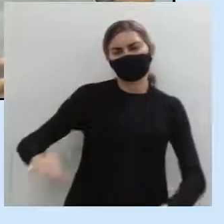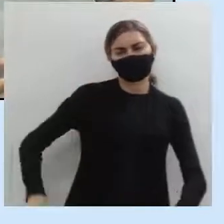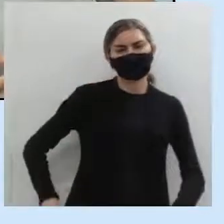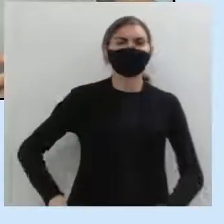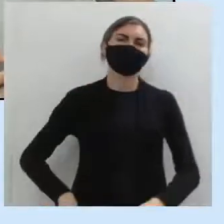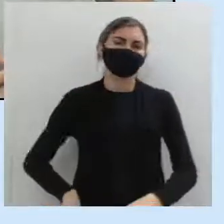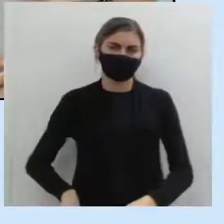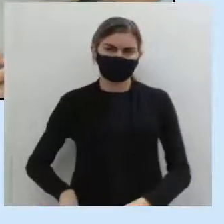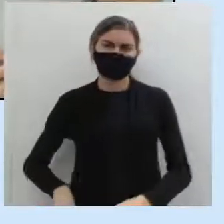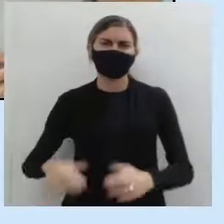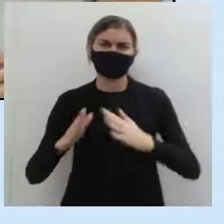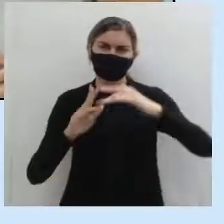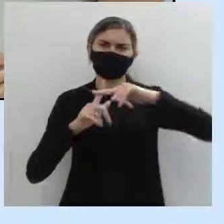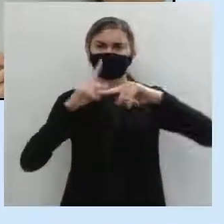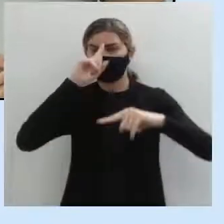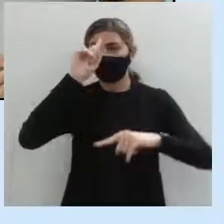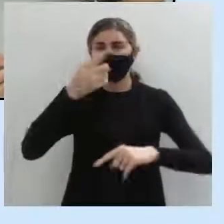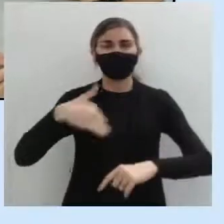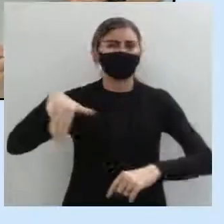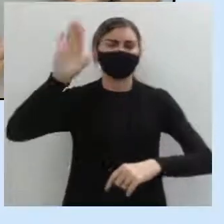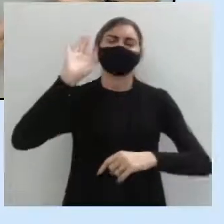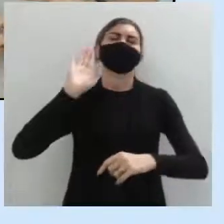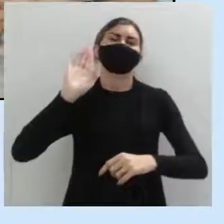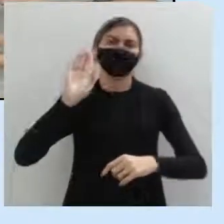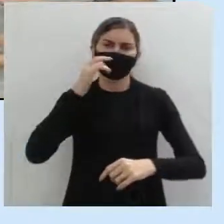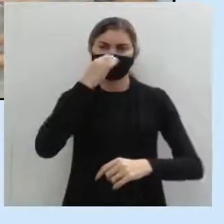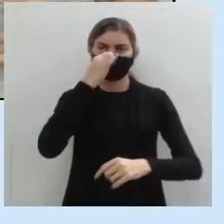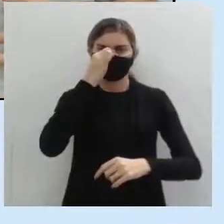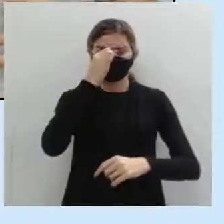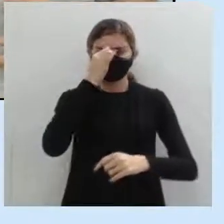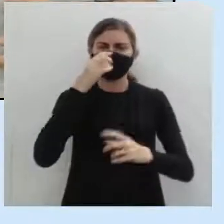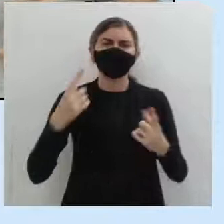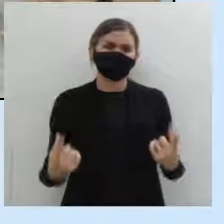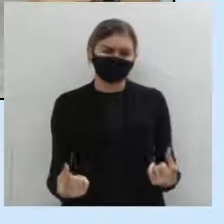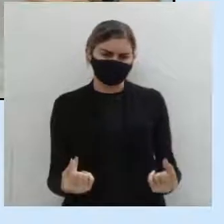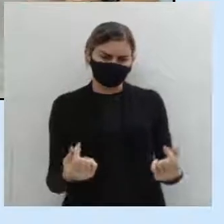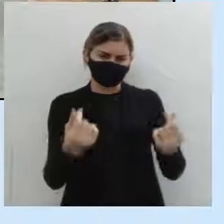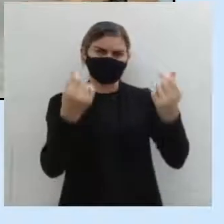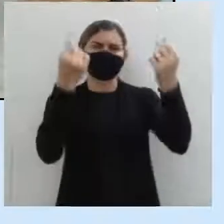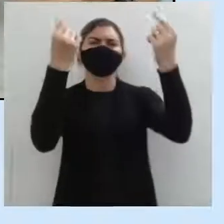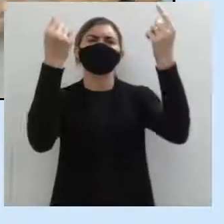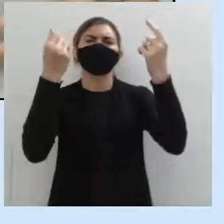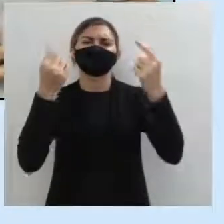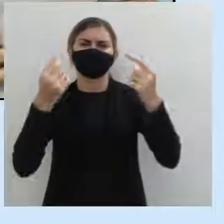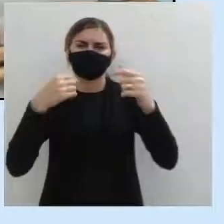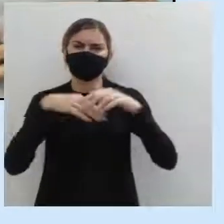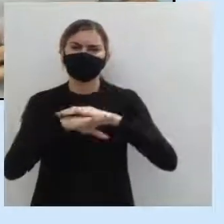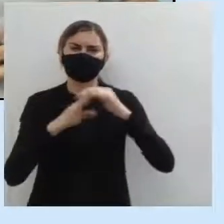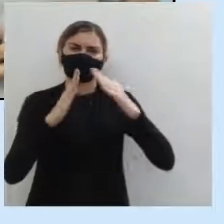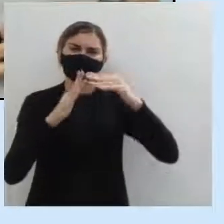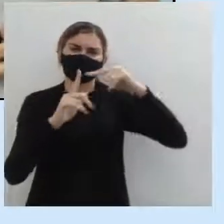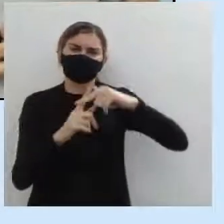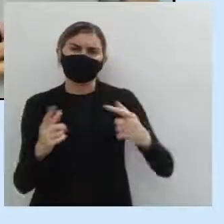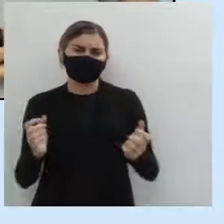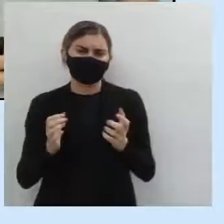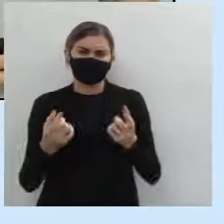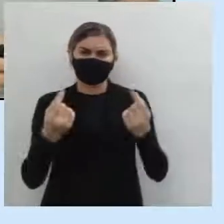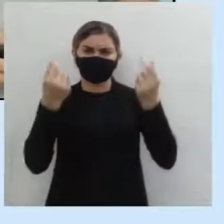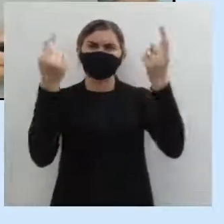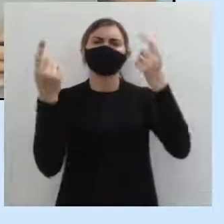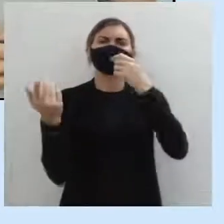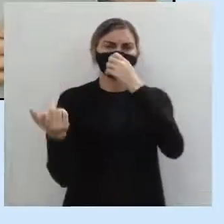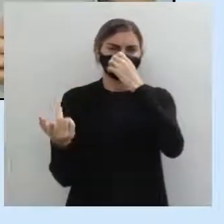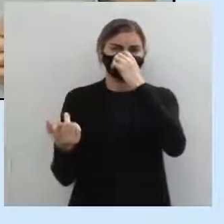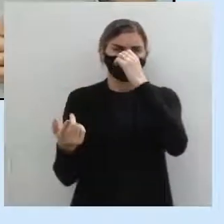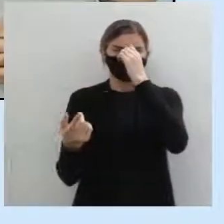imperador. Então, isso vai facilitar para o enriquecimento dos cofres da igreja. Show? Tem